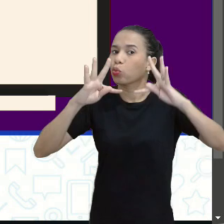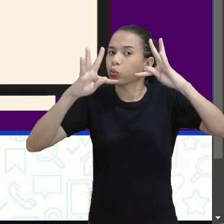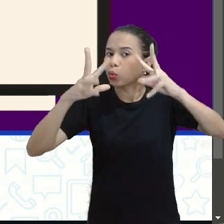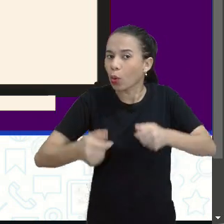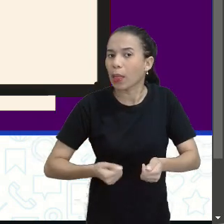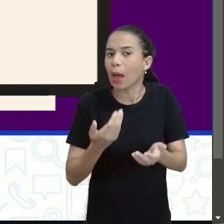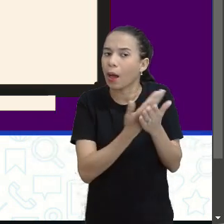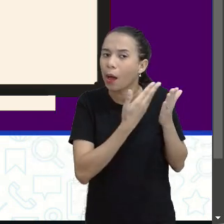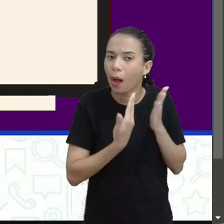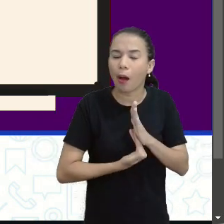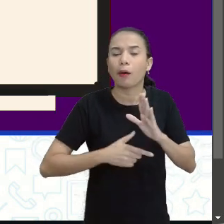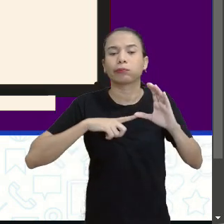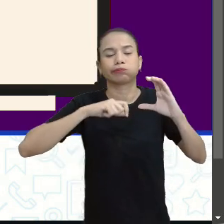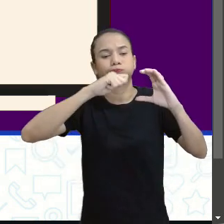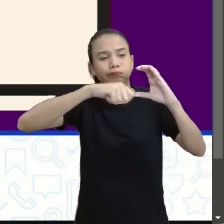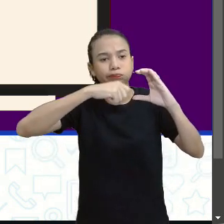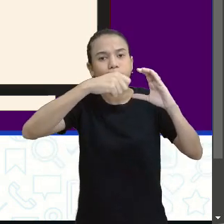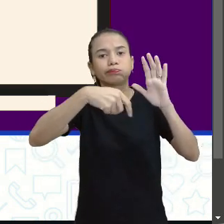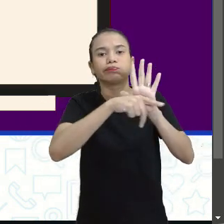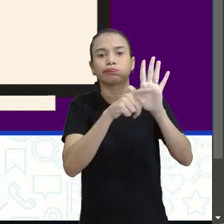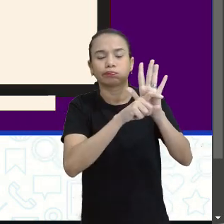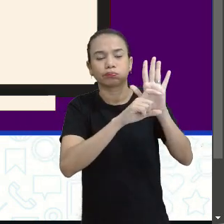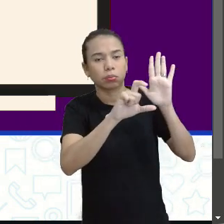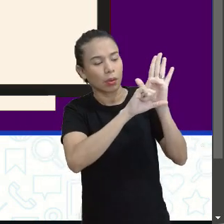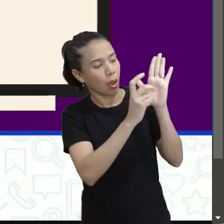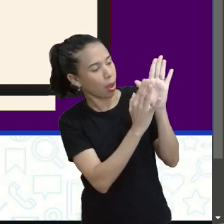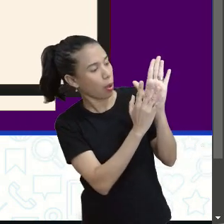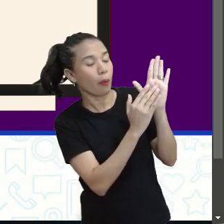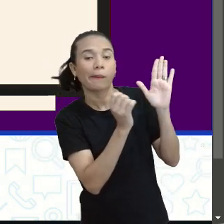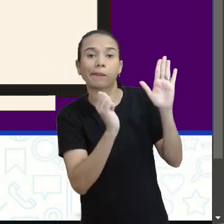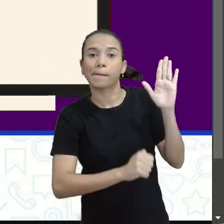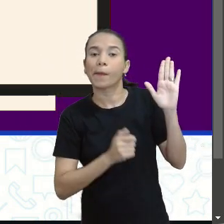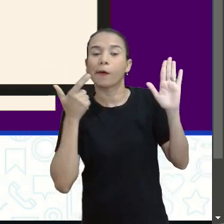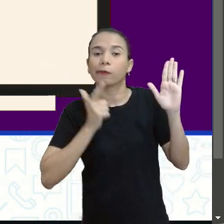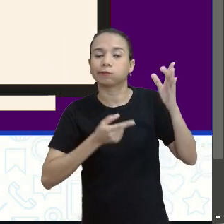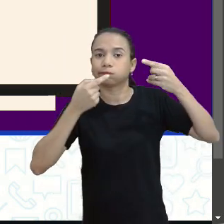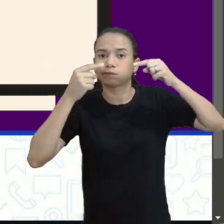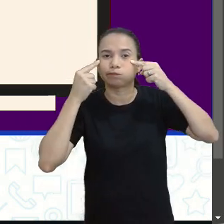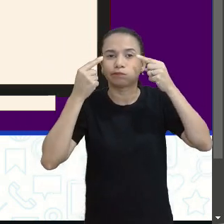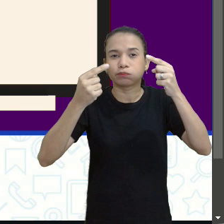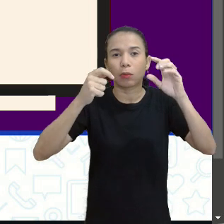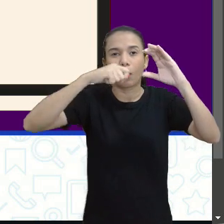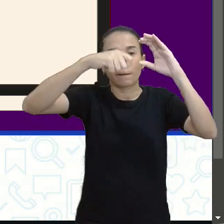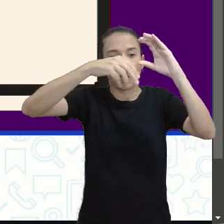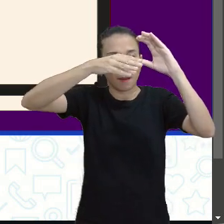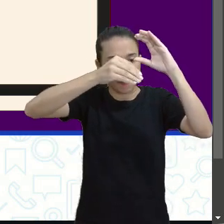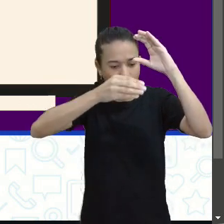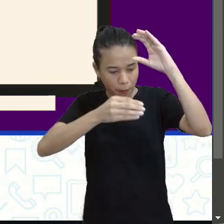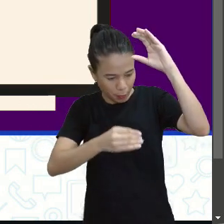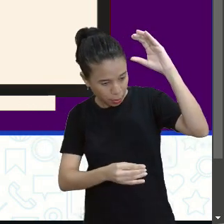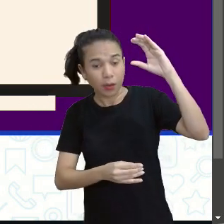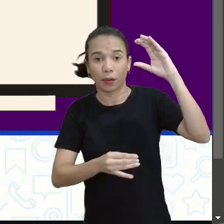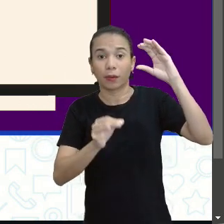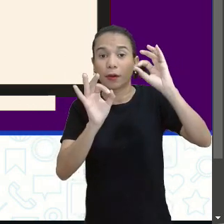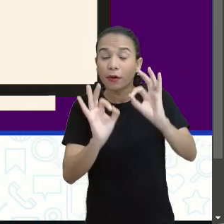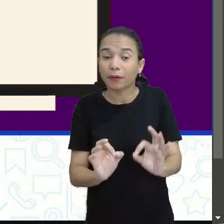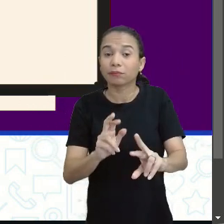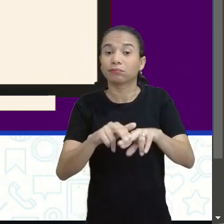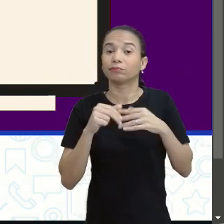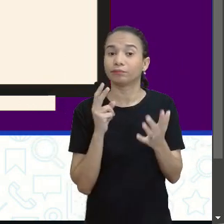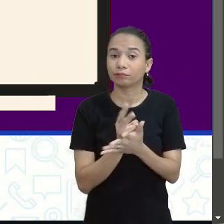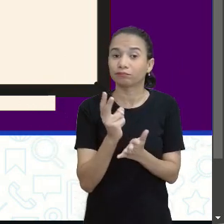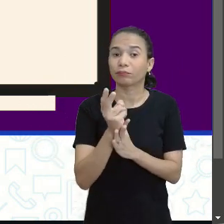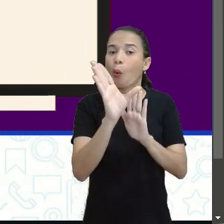elas possuem esse QR Code, que é justamente para que vocês consigam acompanhar o conteúdo. Então eu sempre coloco